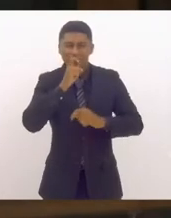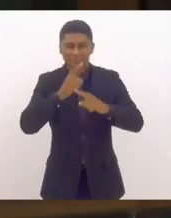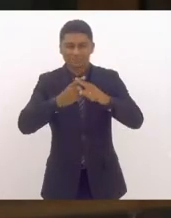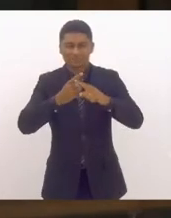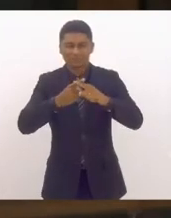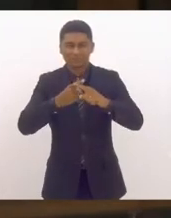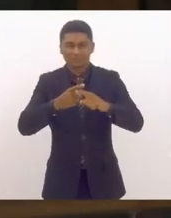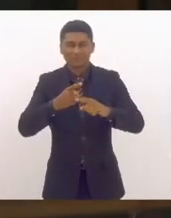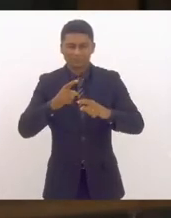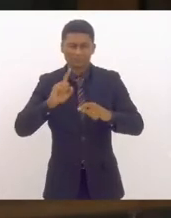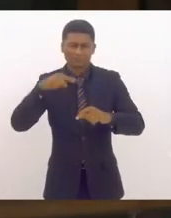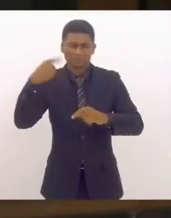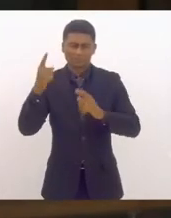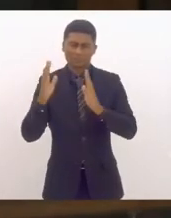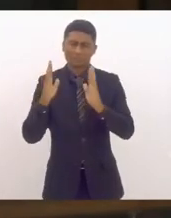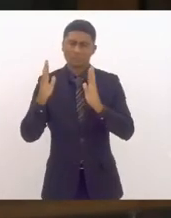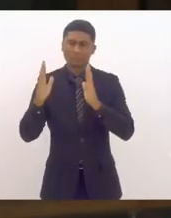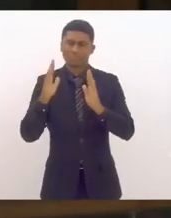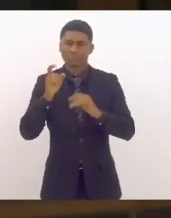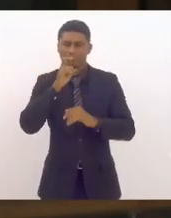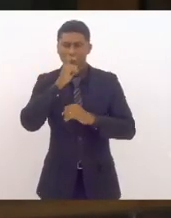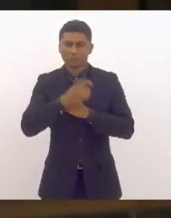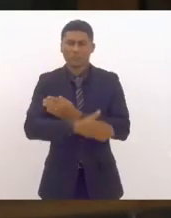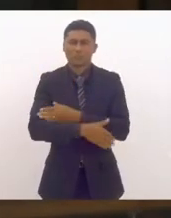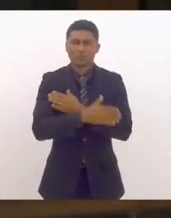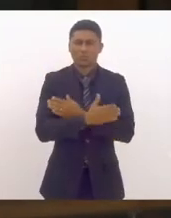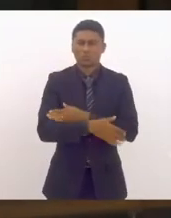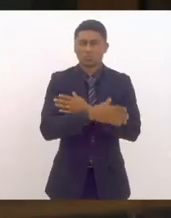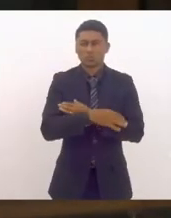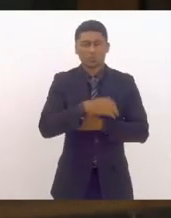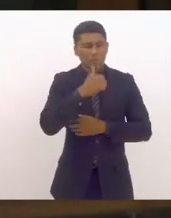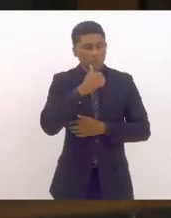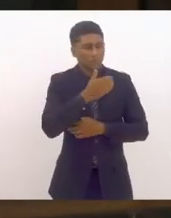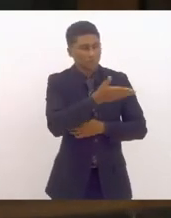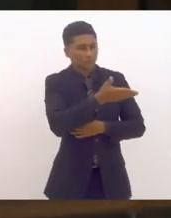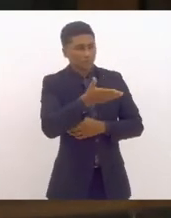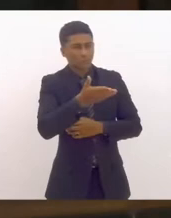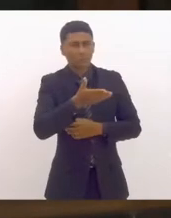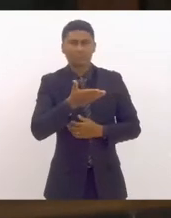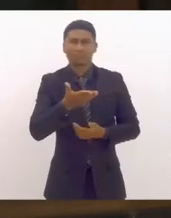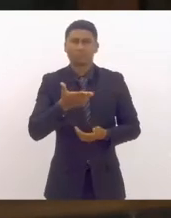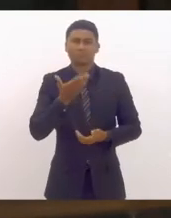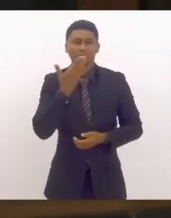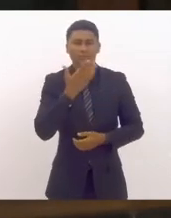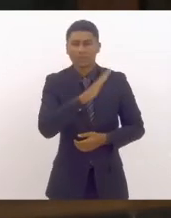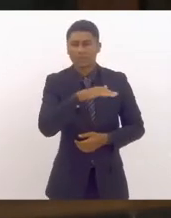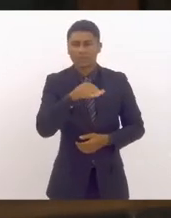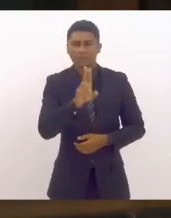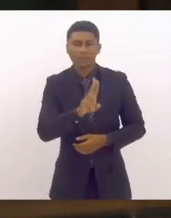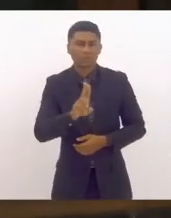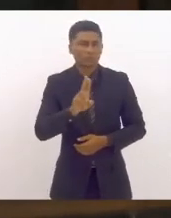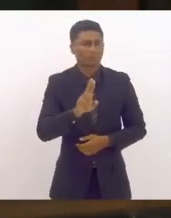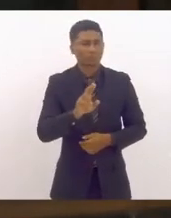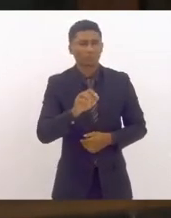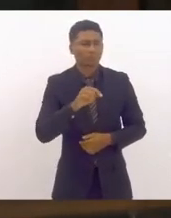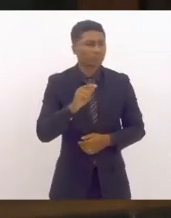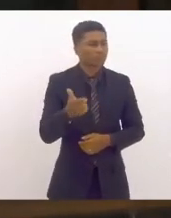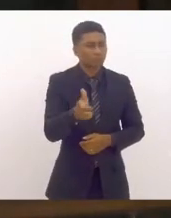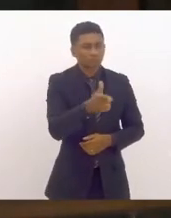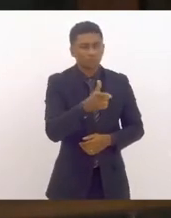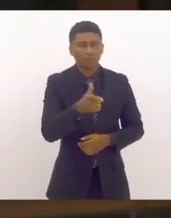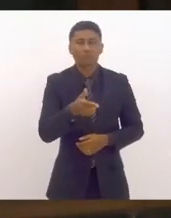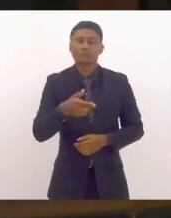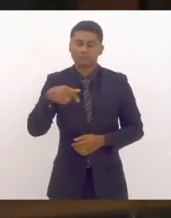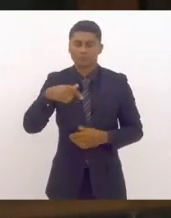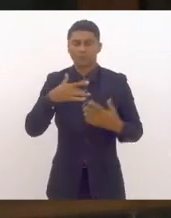frio, mulheres e crianças não têm o que usar. Então, nós fizemos doação, a gente está sempre a